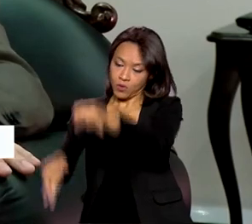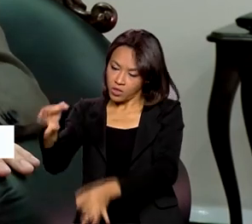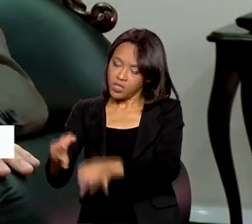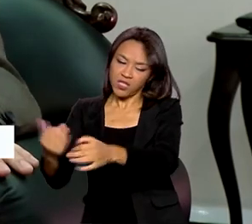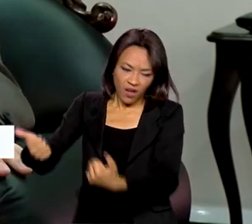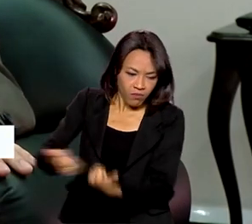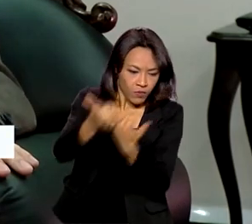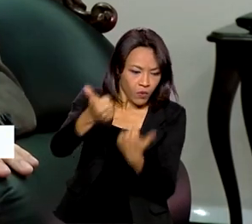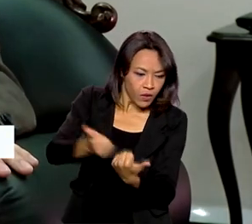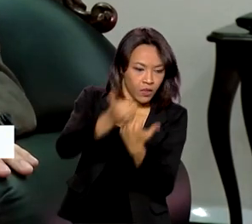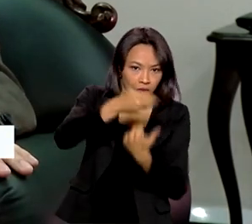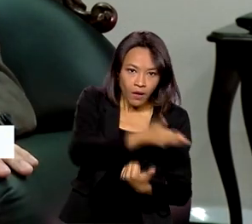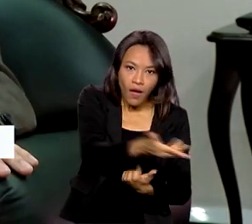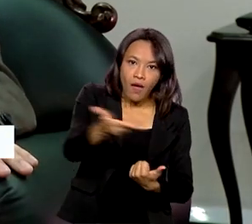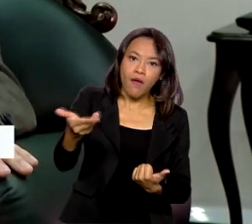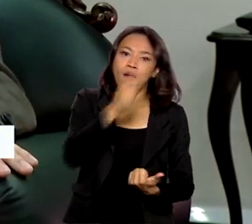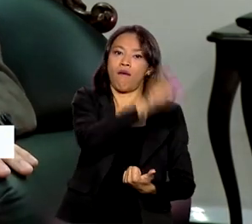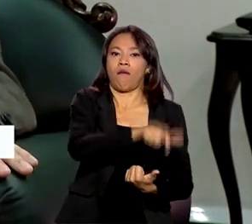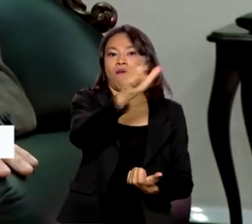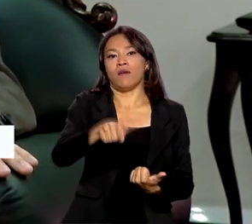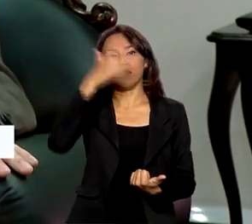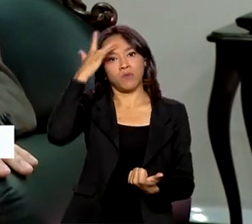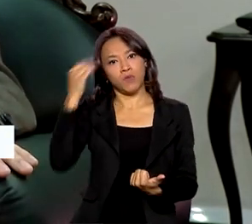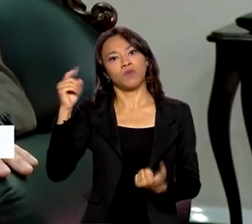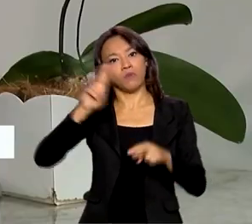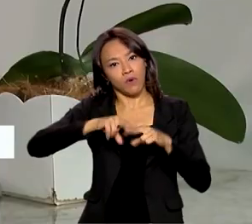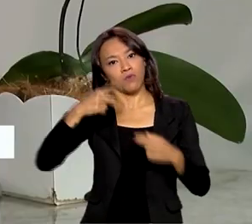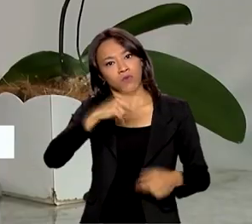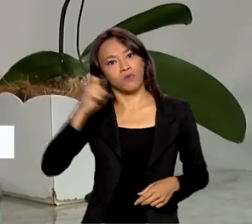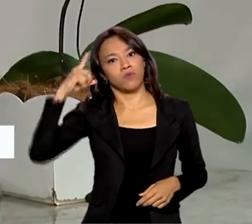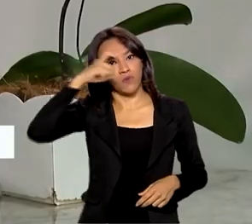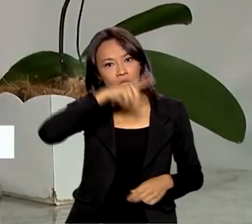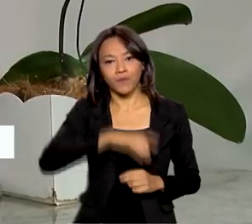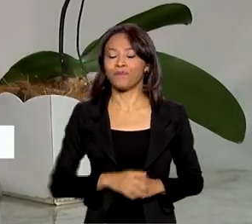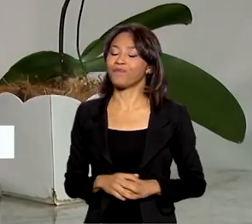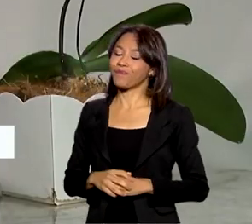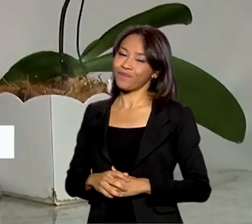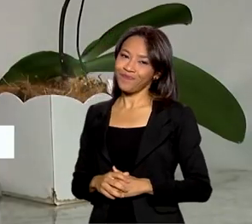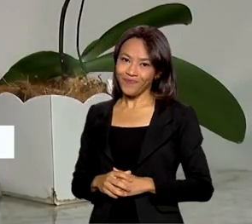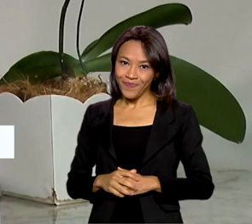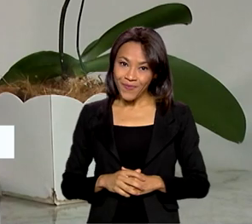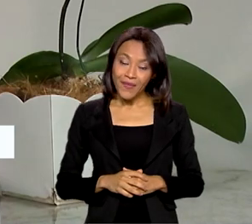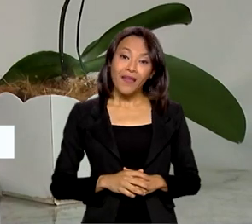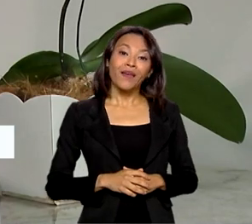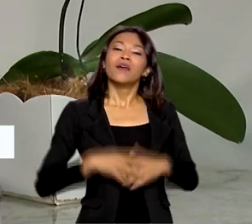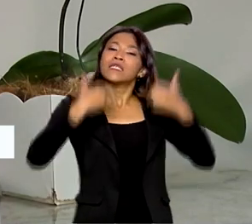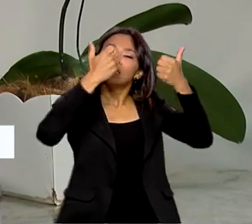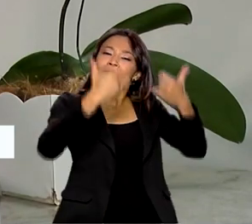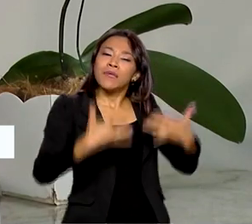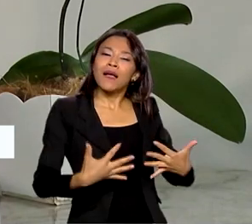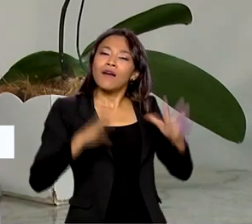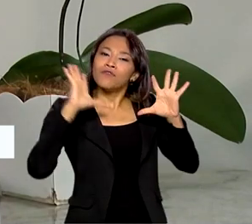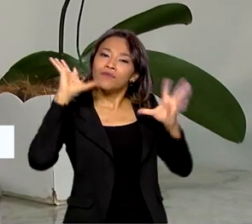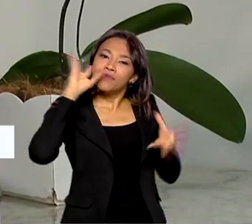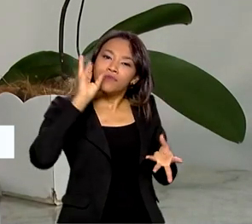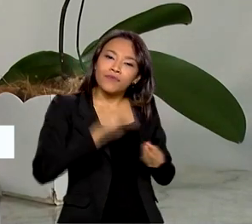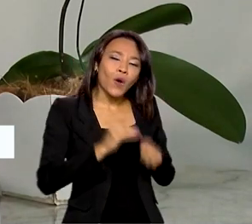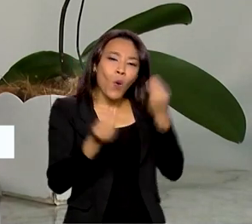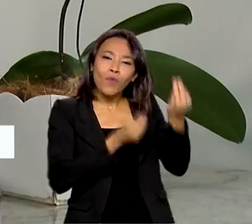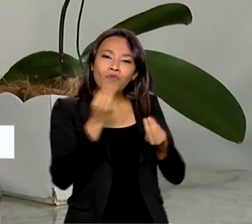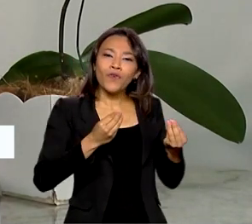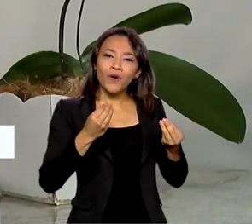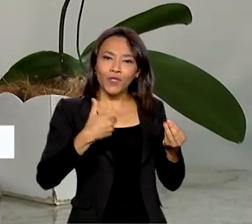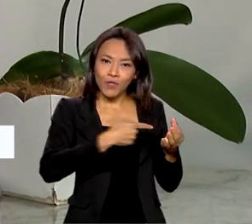nisso e ajudando essas pessoas nesse momento de tamanha dificuldade para encerrar queria que você falasse um pouquinho como que foi e